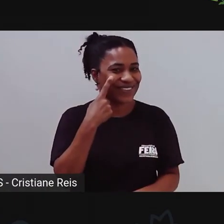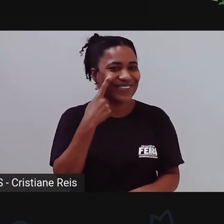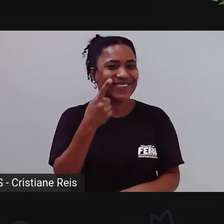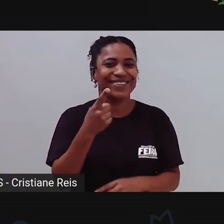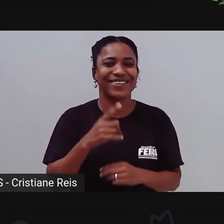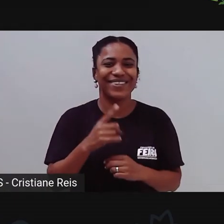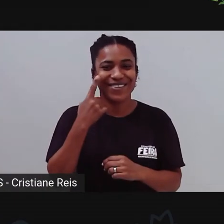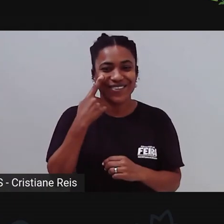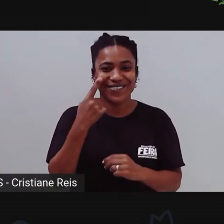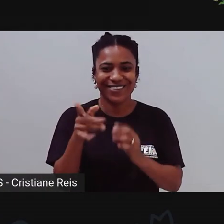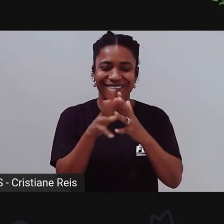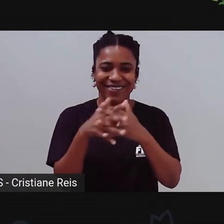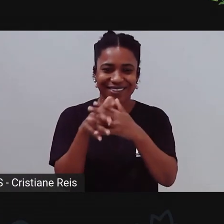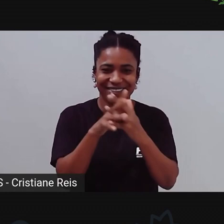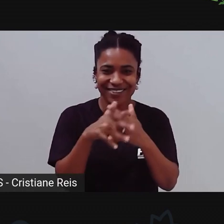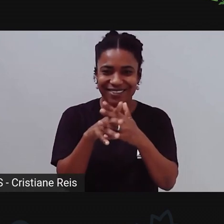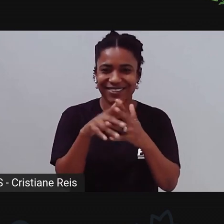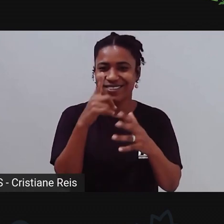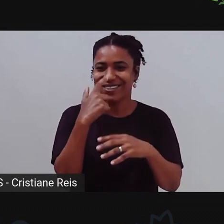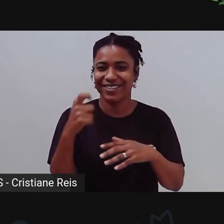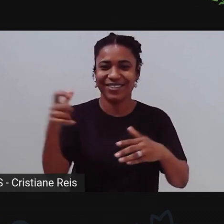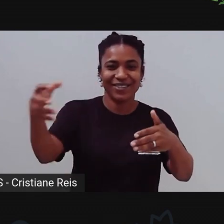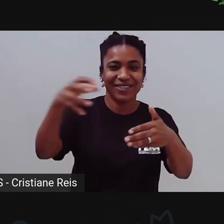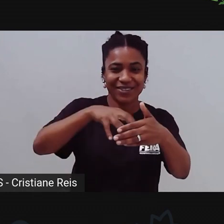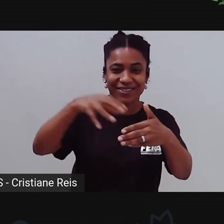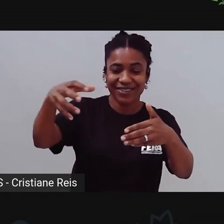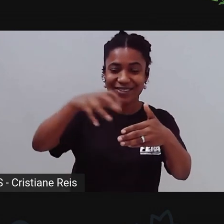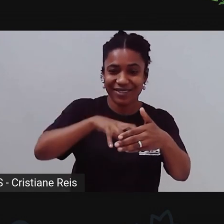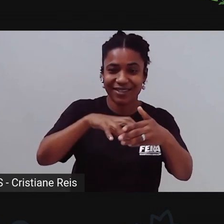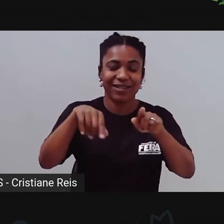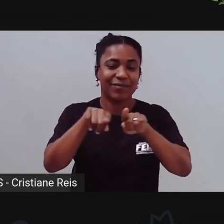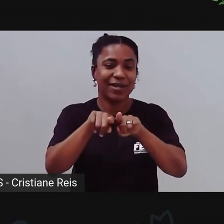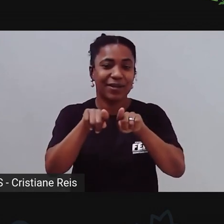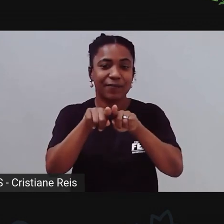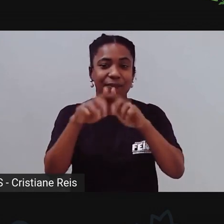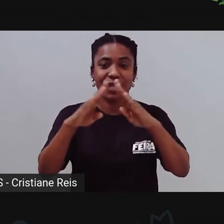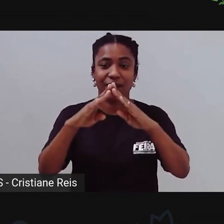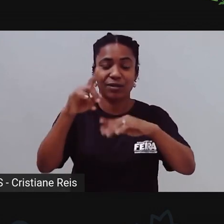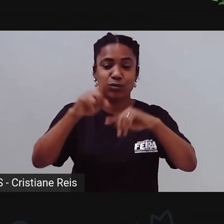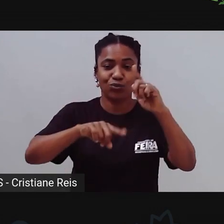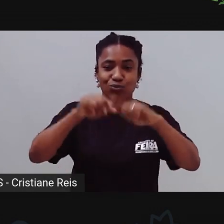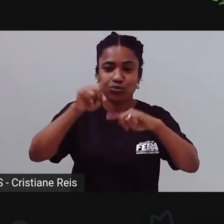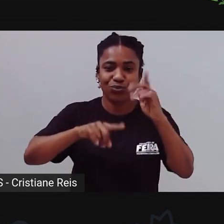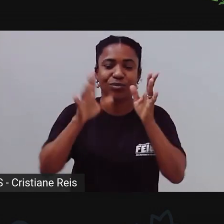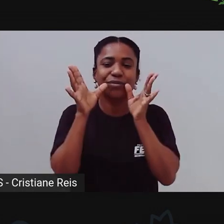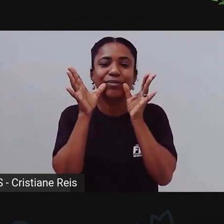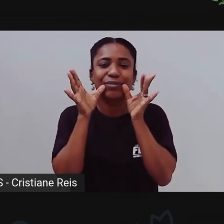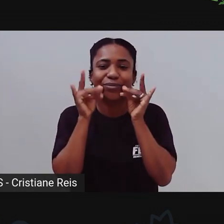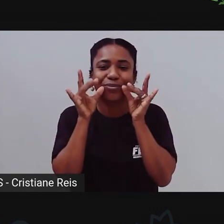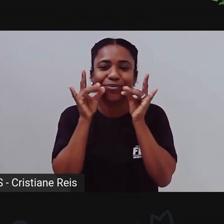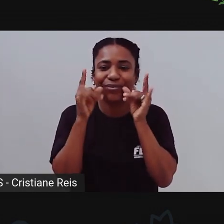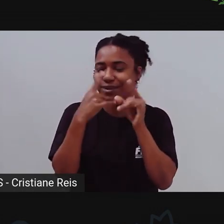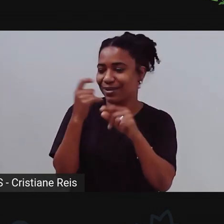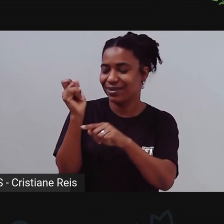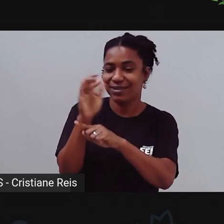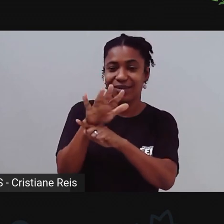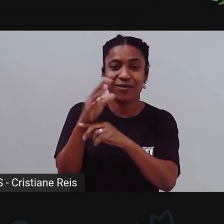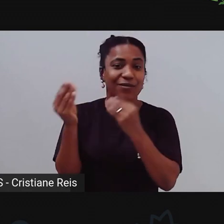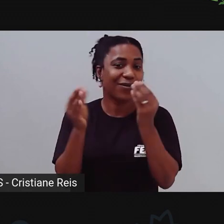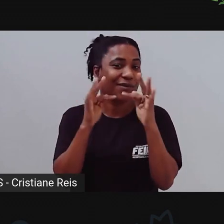aberto na coleta de lixo, na produção de material descartável aí, descartado na sua